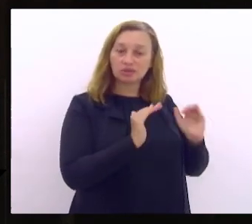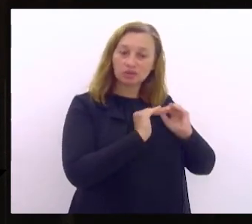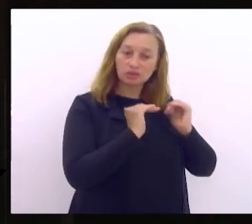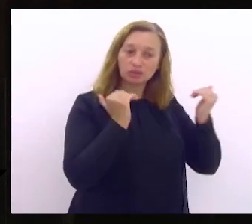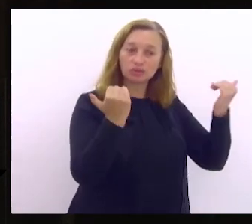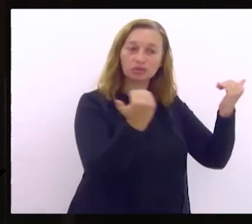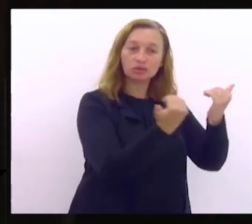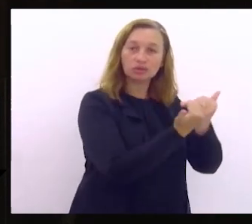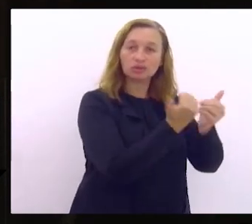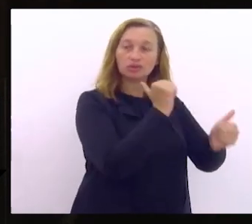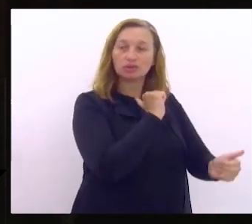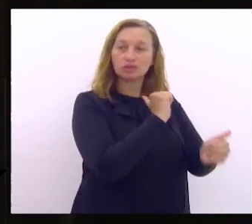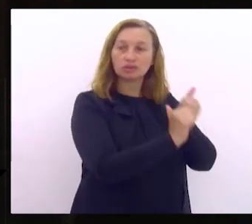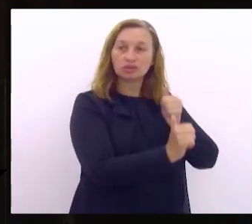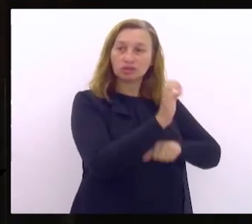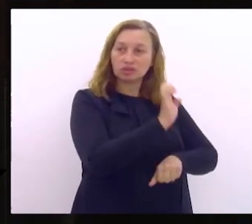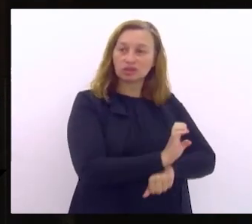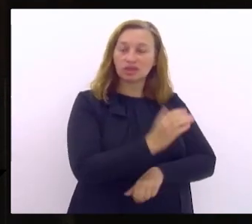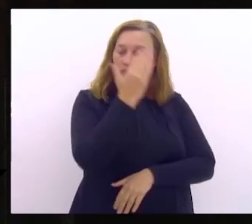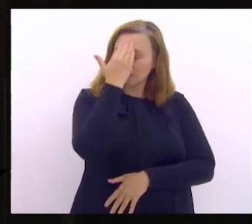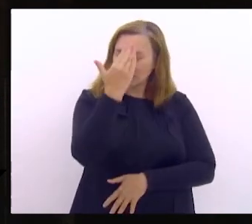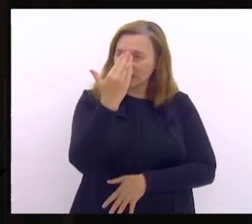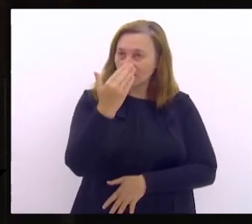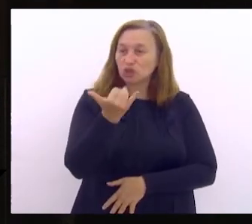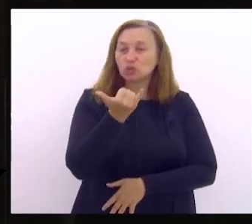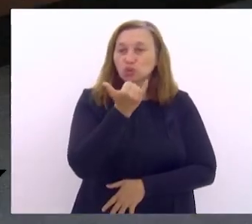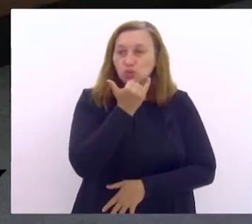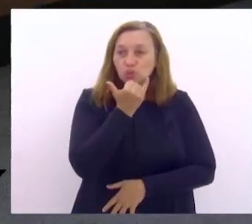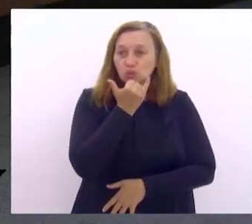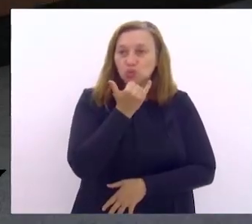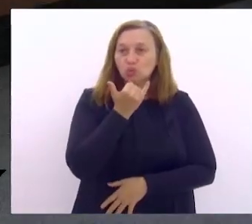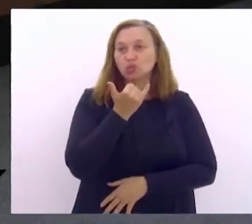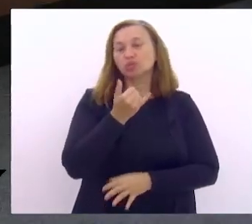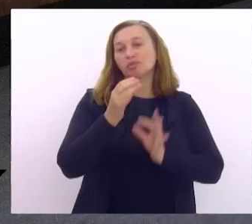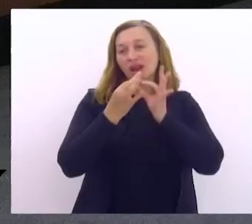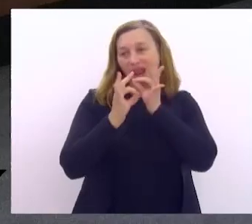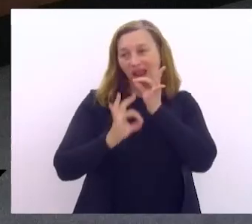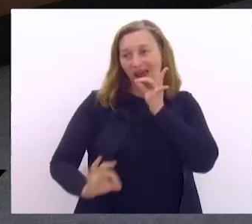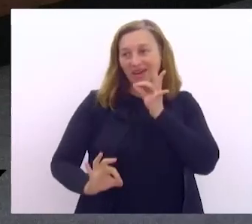esportiva no nosso Estado. Muito obrigada e desculpa pela delonga.